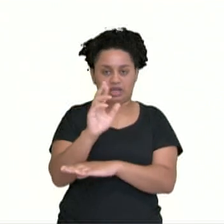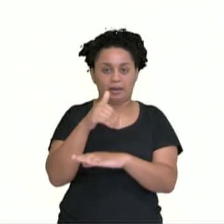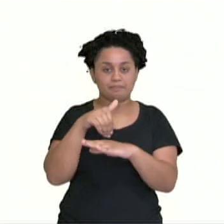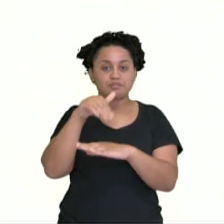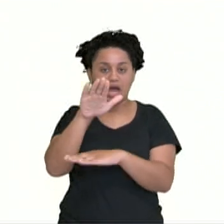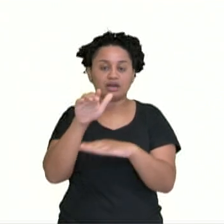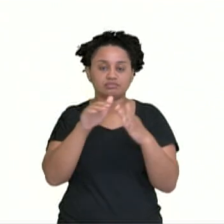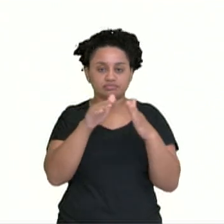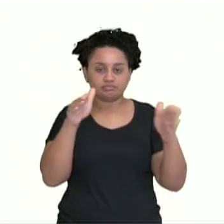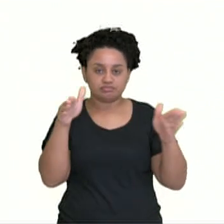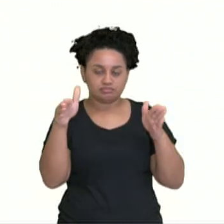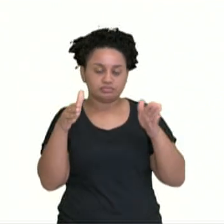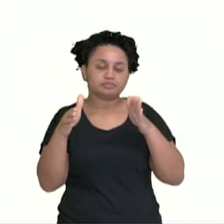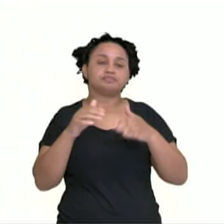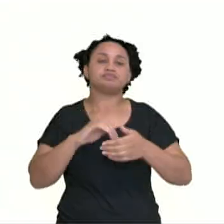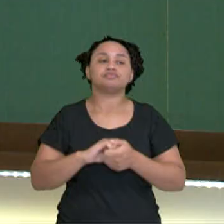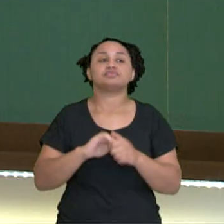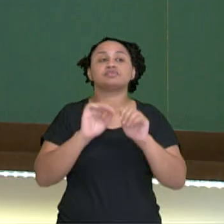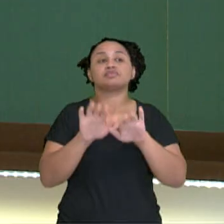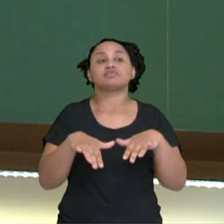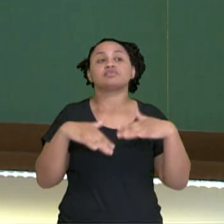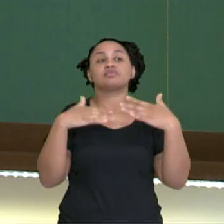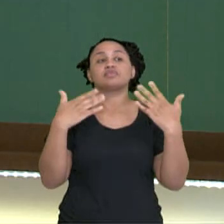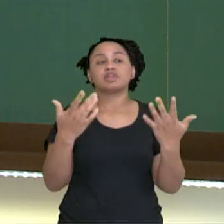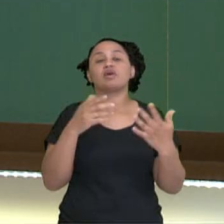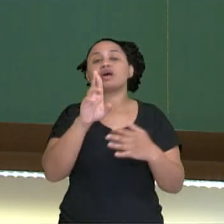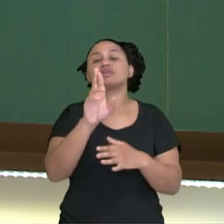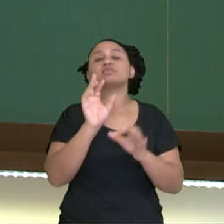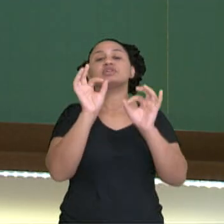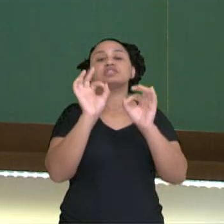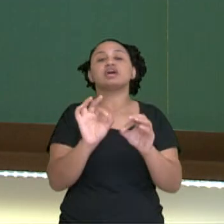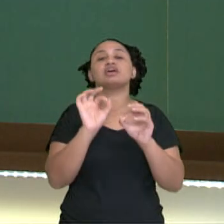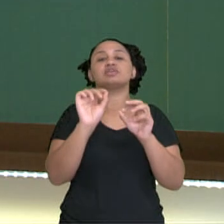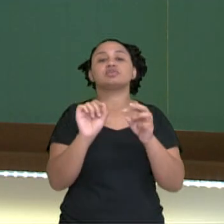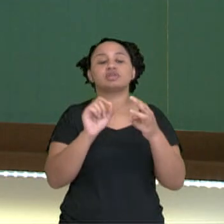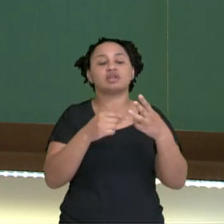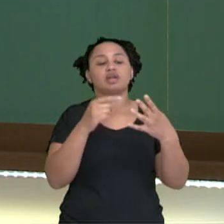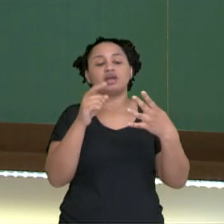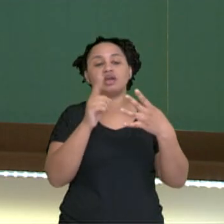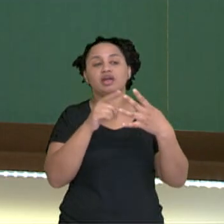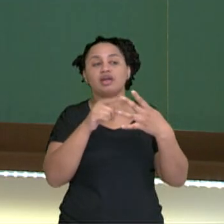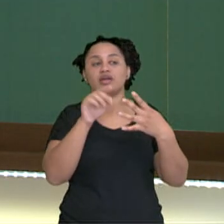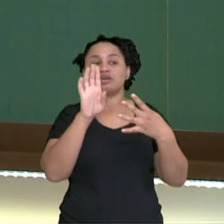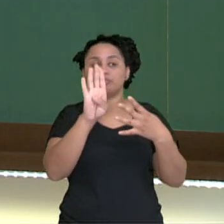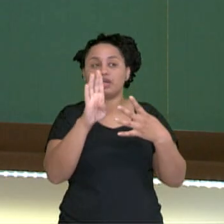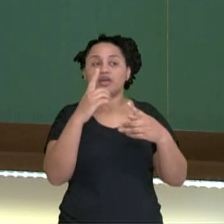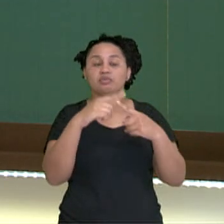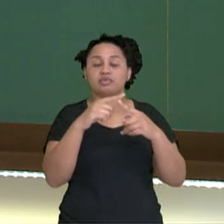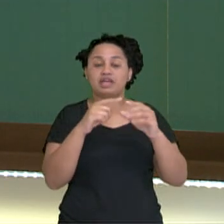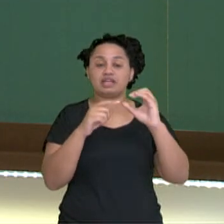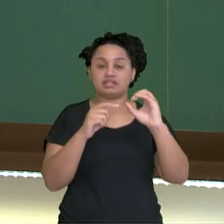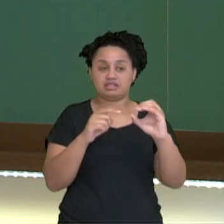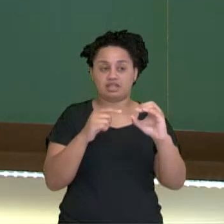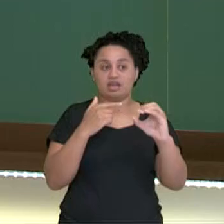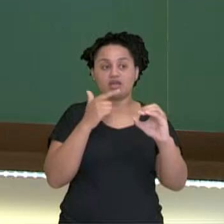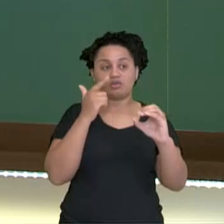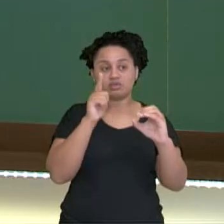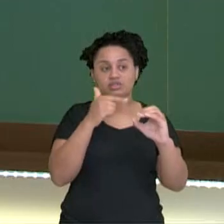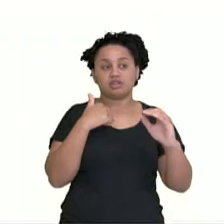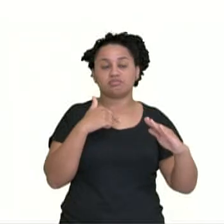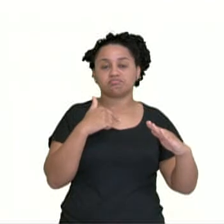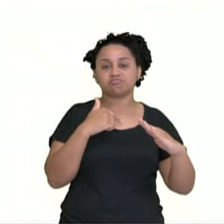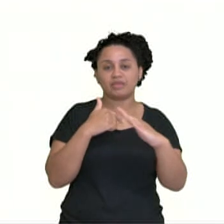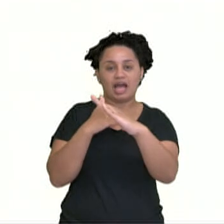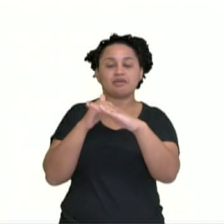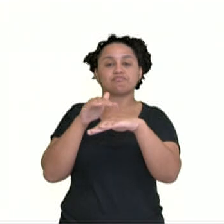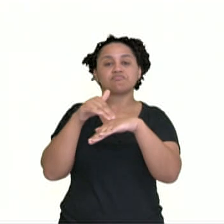no gráfico crescente. Logo, a alternativa correta é a alternativa B, pois a empresa C teve um